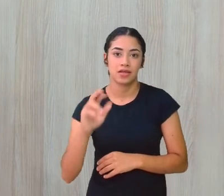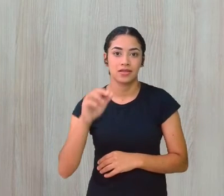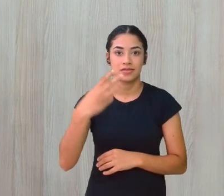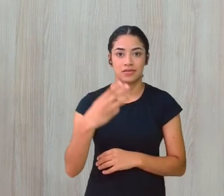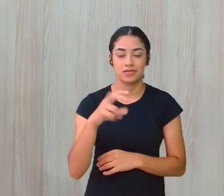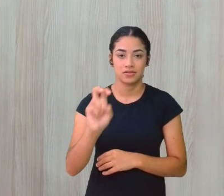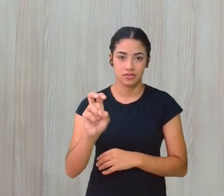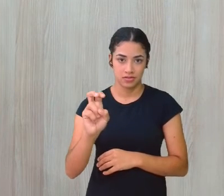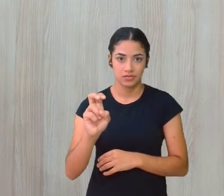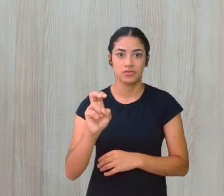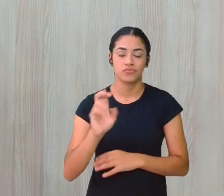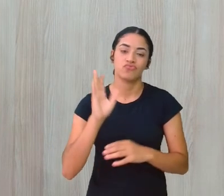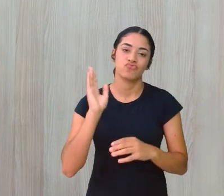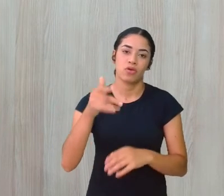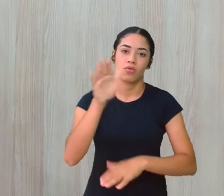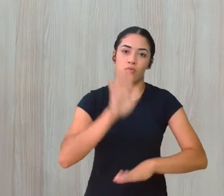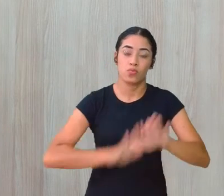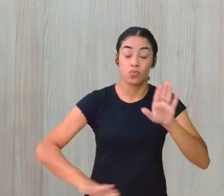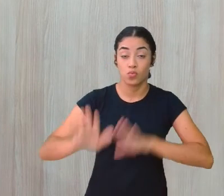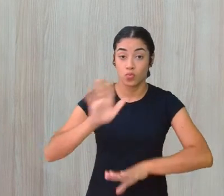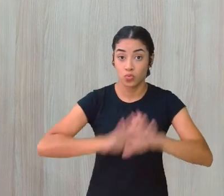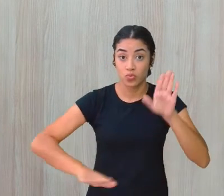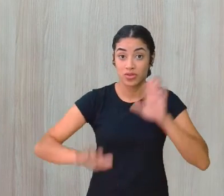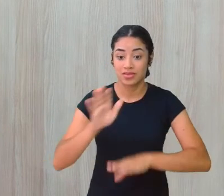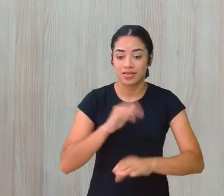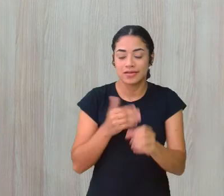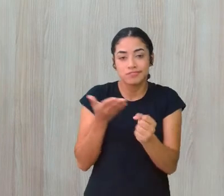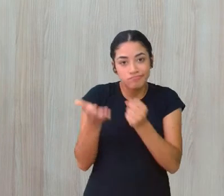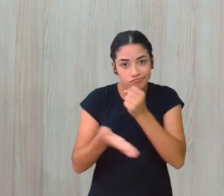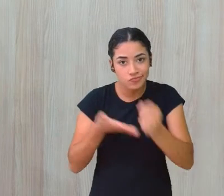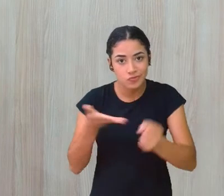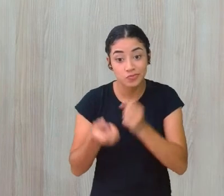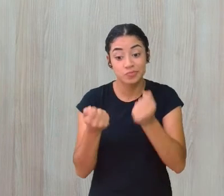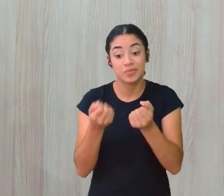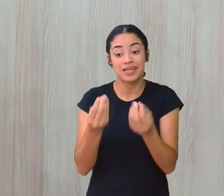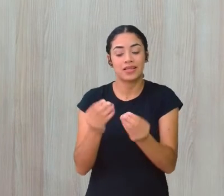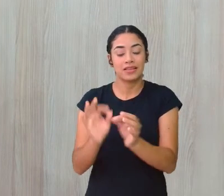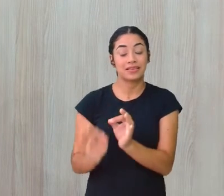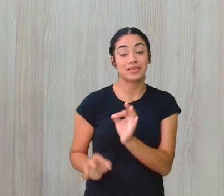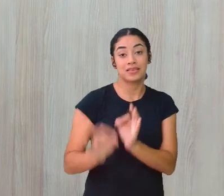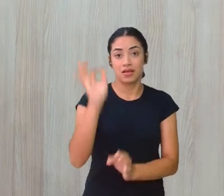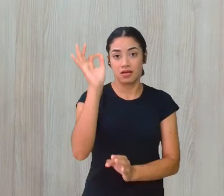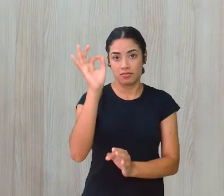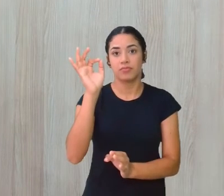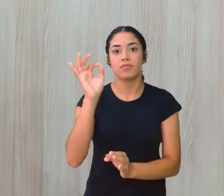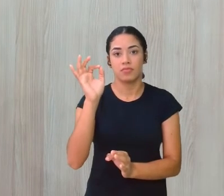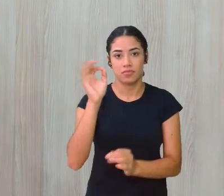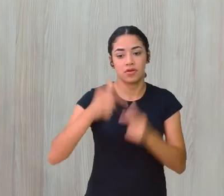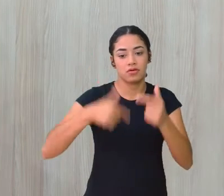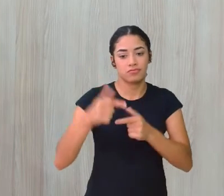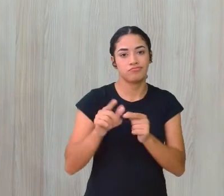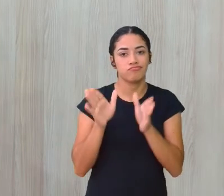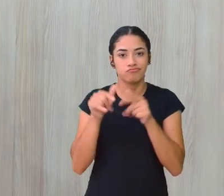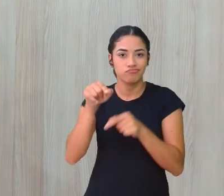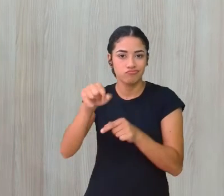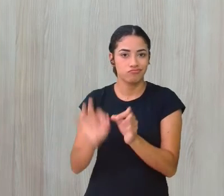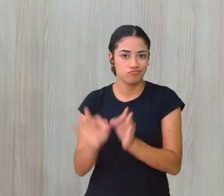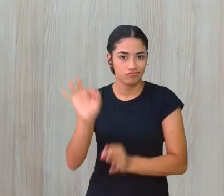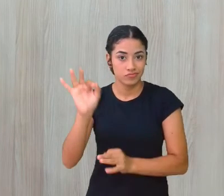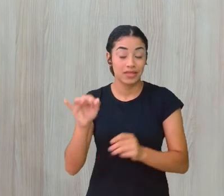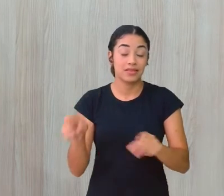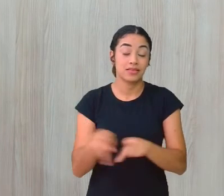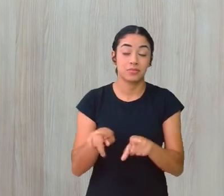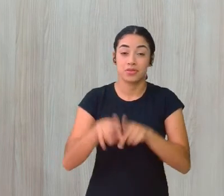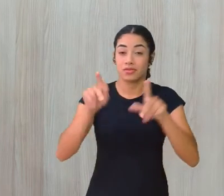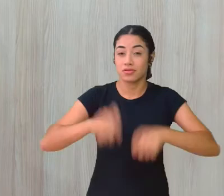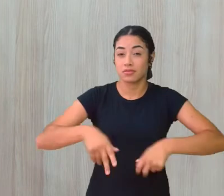estabelece os cuidados mínimos e os requisitos para trabalho em altura. Além de, vocês podem perceber que o profissional,